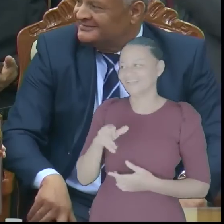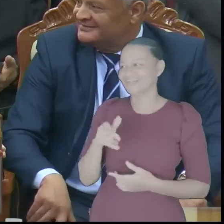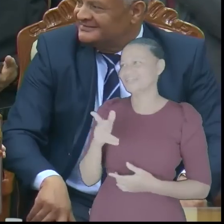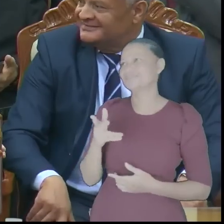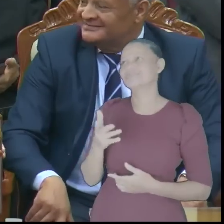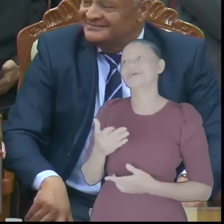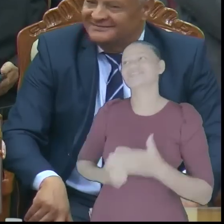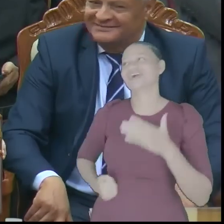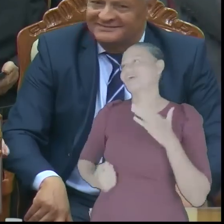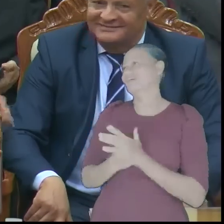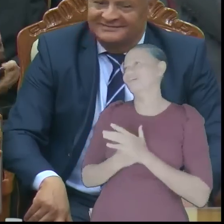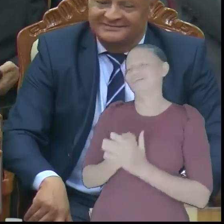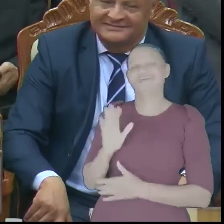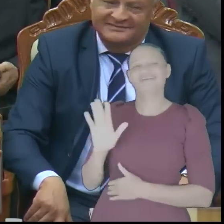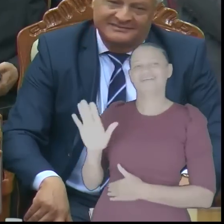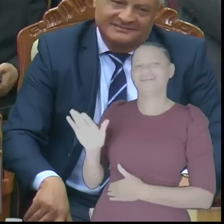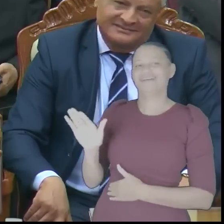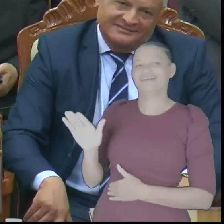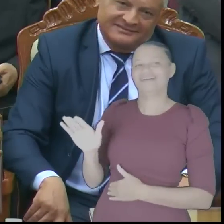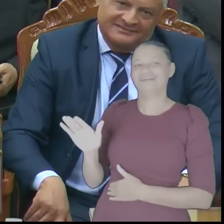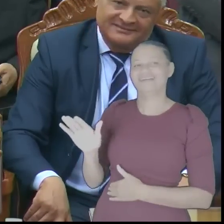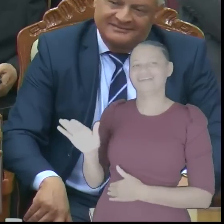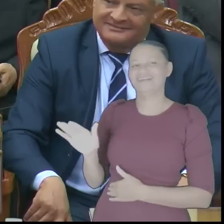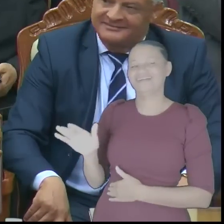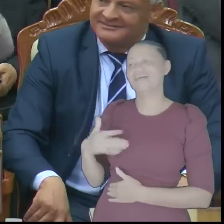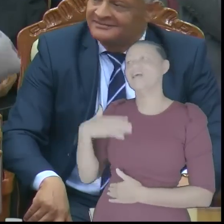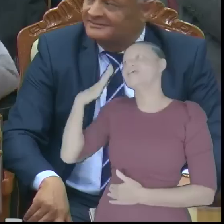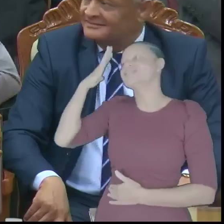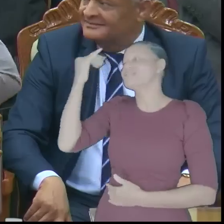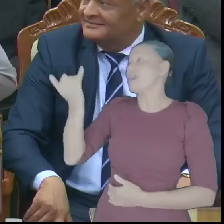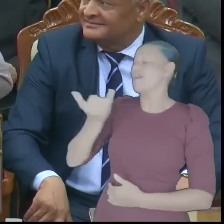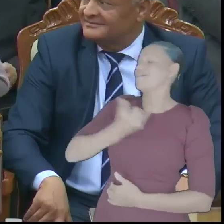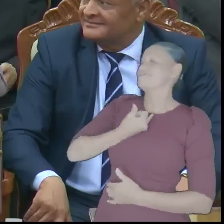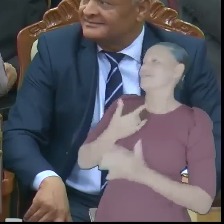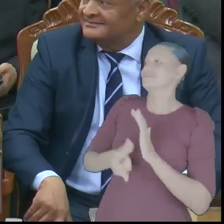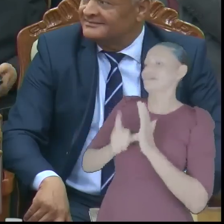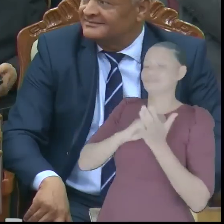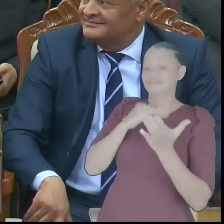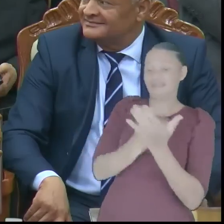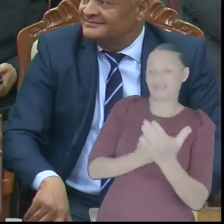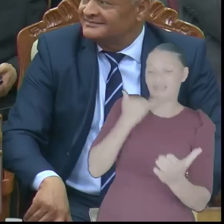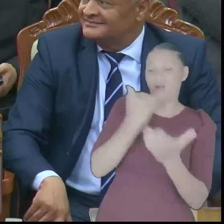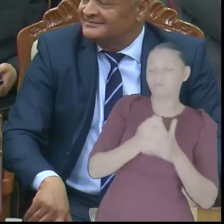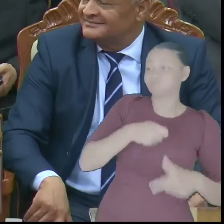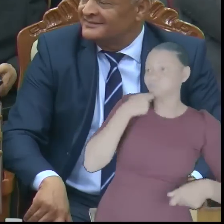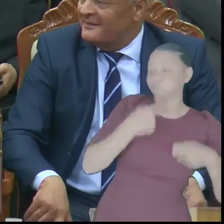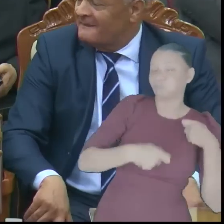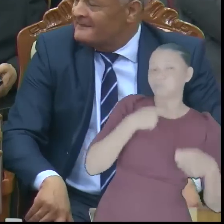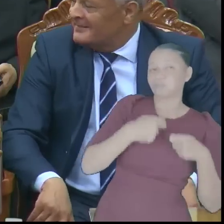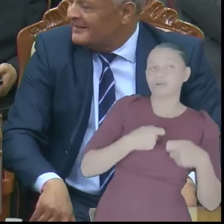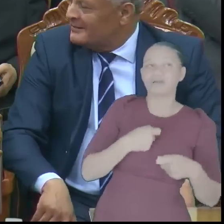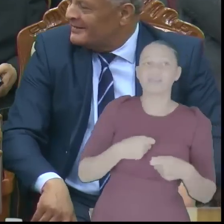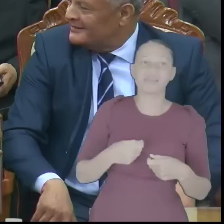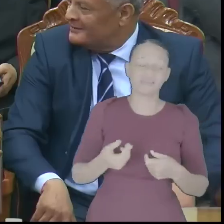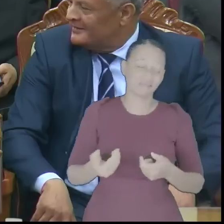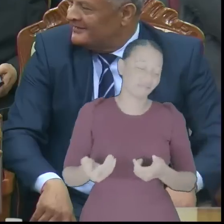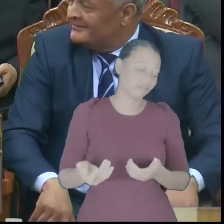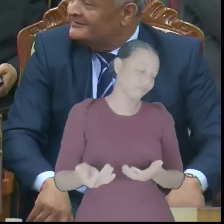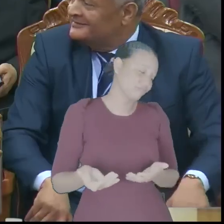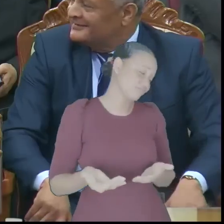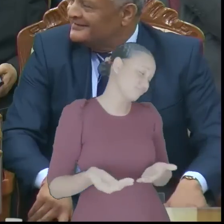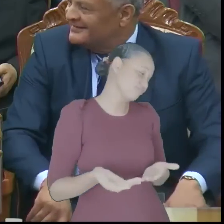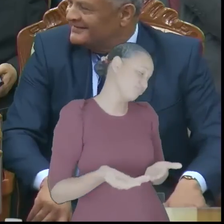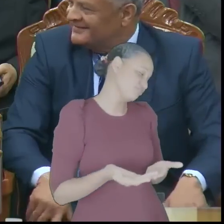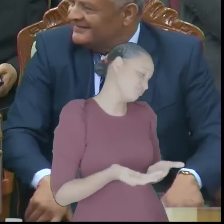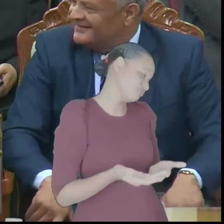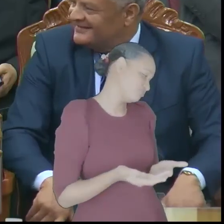não. Se eu soubesse que tinha um pudim, eu não tinha exagerado, mas não cabe. Aí a irmã olha com carinho